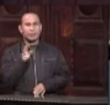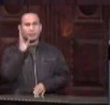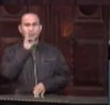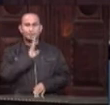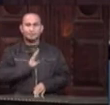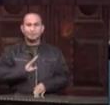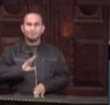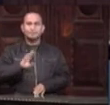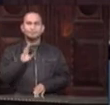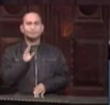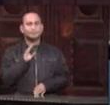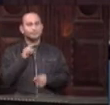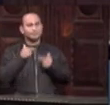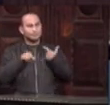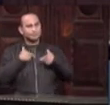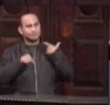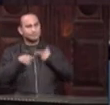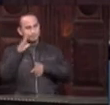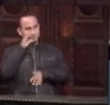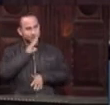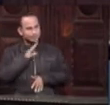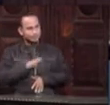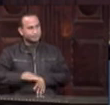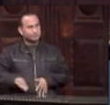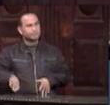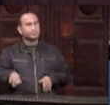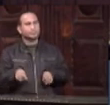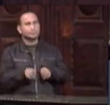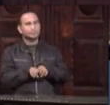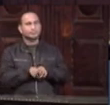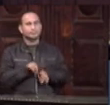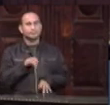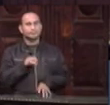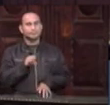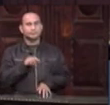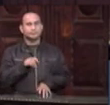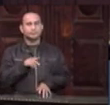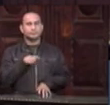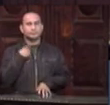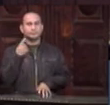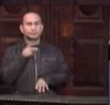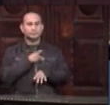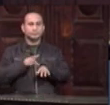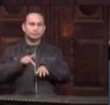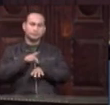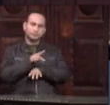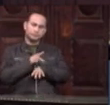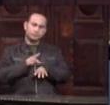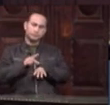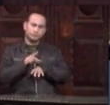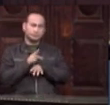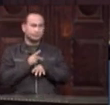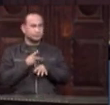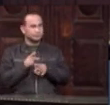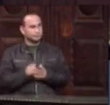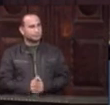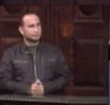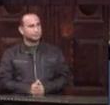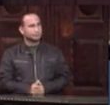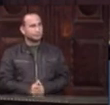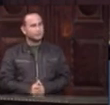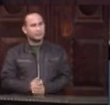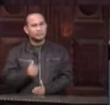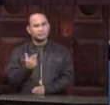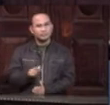povo trabalhador no brasil e para a inserção do nosso país na cena internacional que vai cada vez